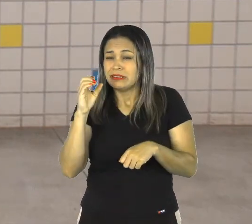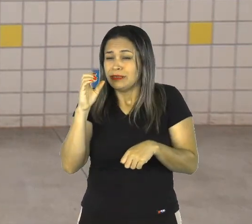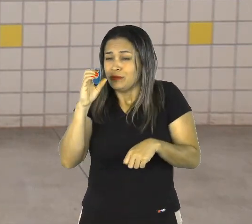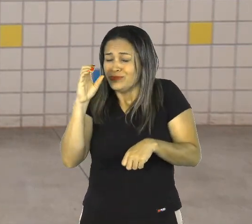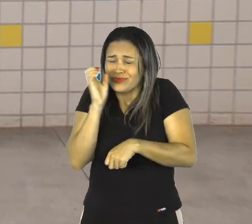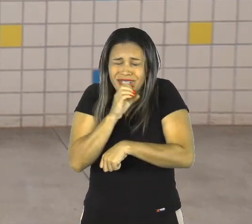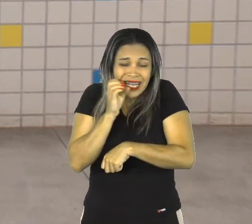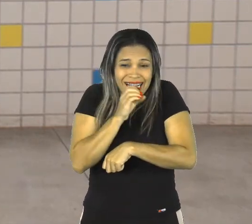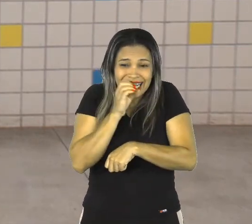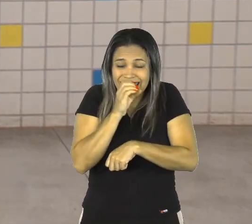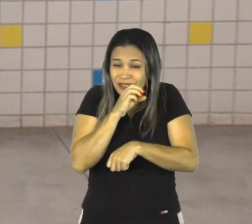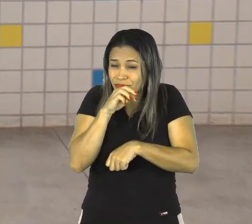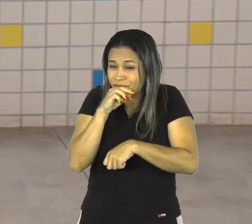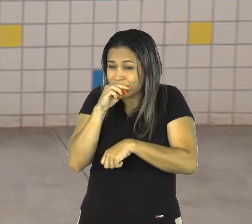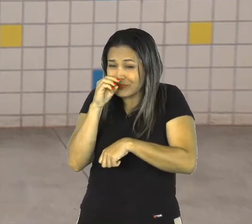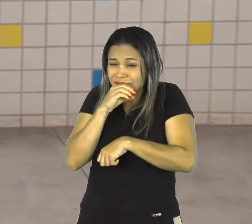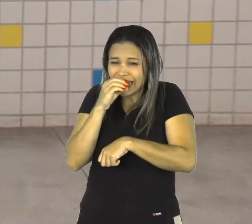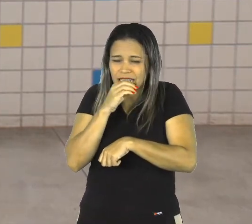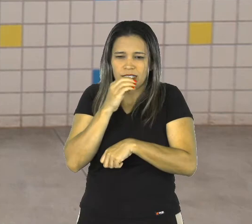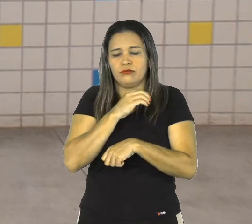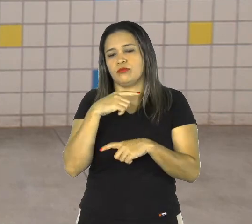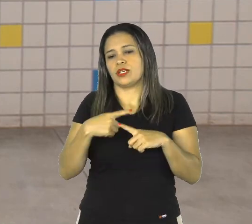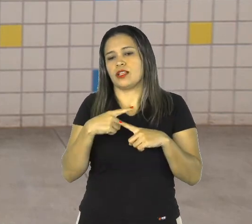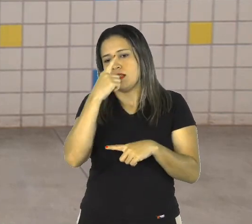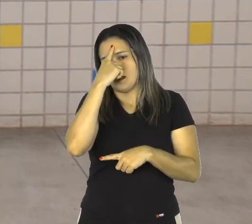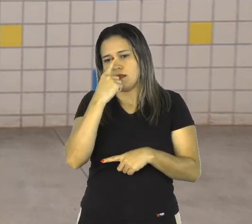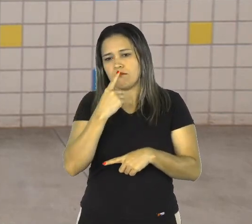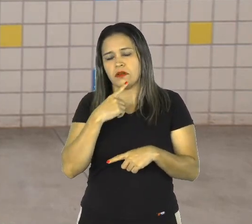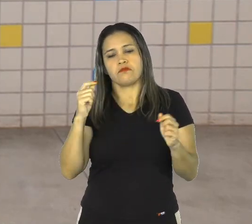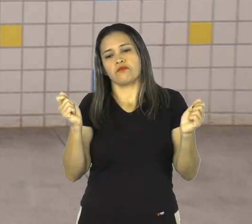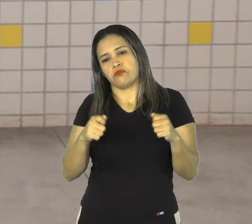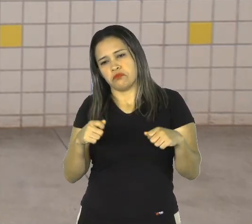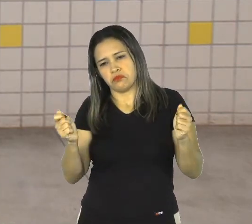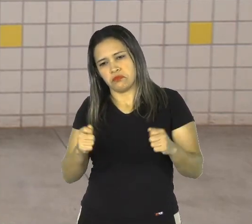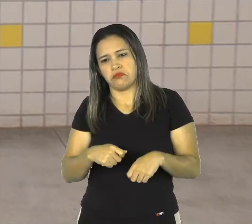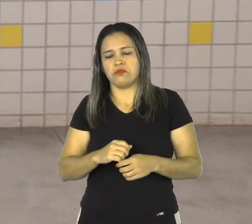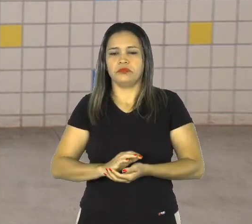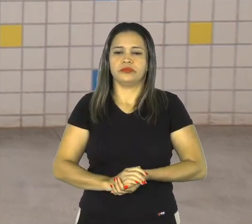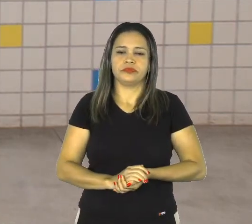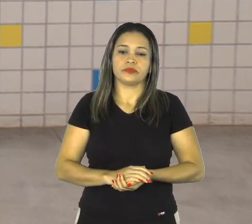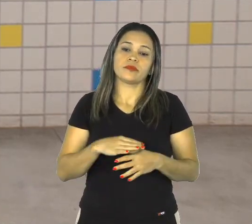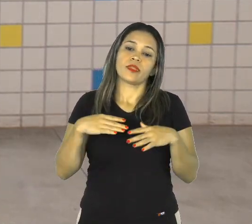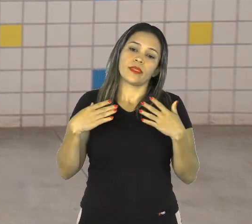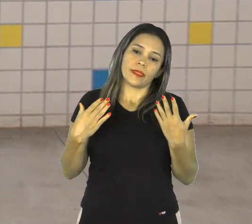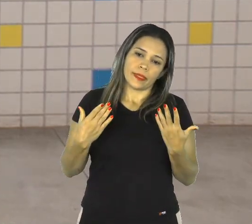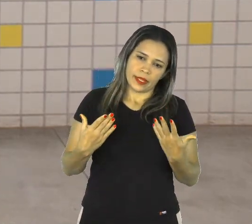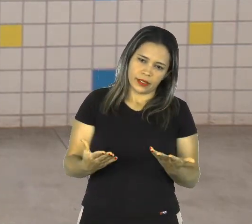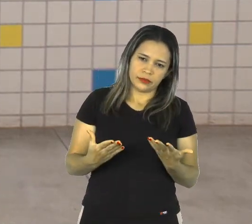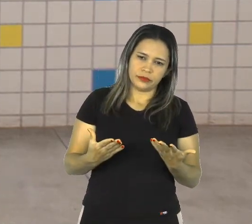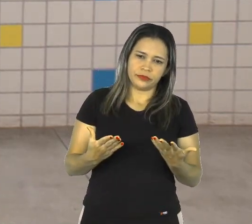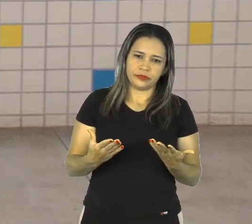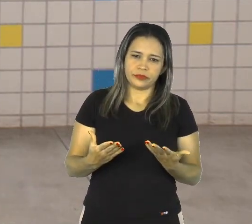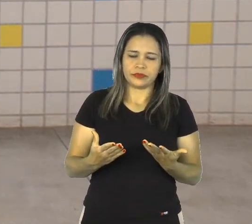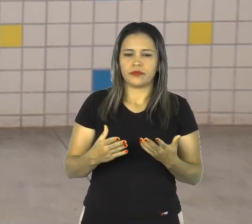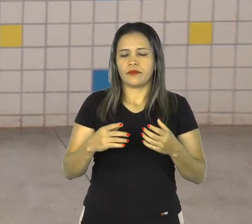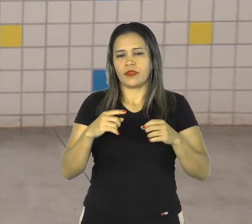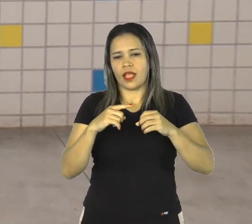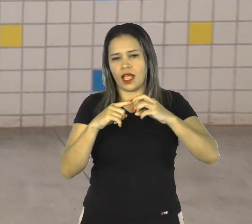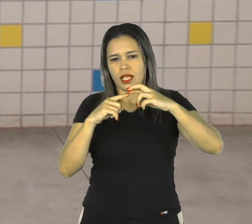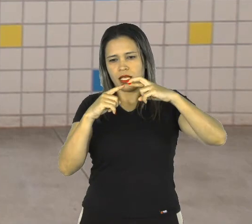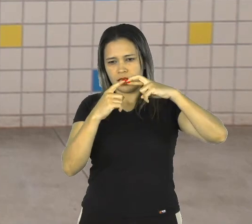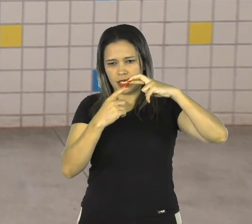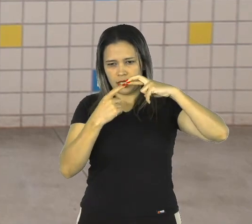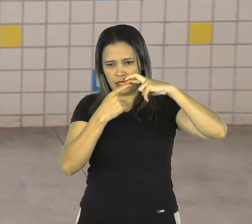de segundos que tudo isso acontece para que a nossa imagem seja processada. Então, o nervo e também pelo nervo óptico passam o